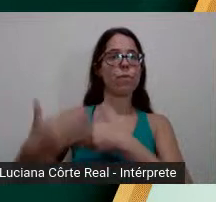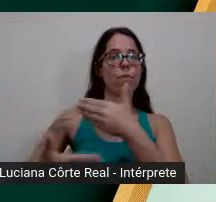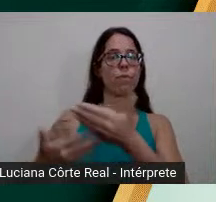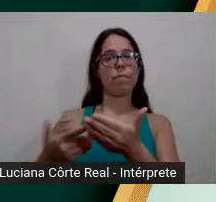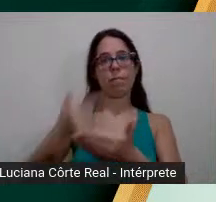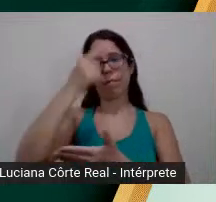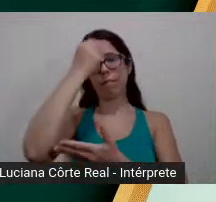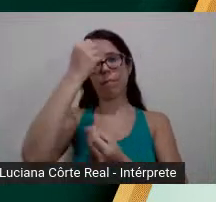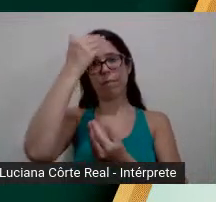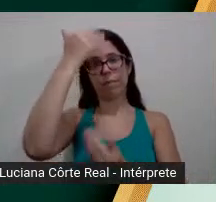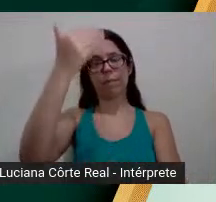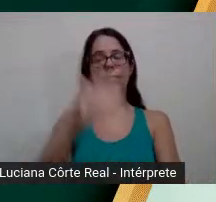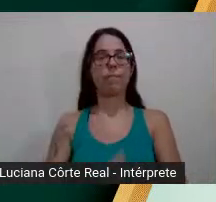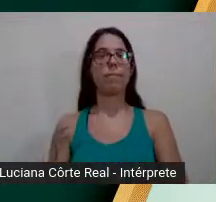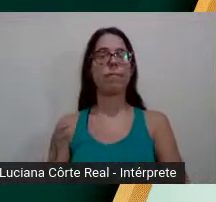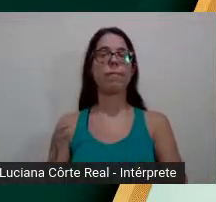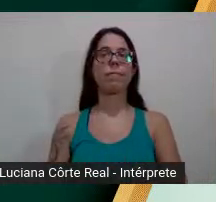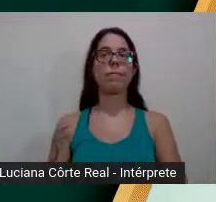obrigada.